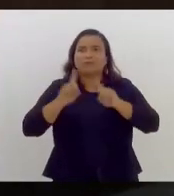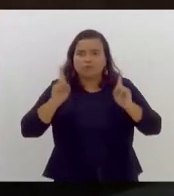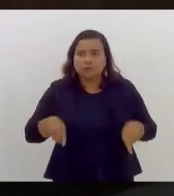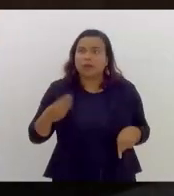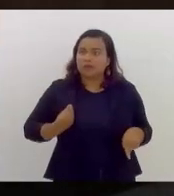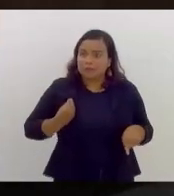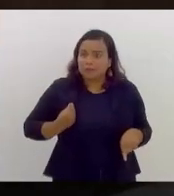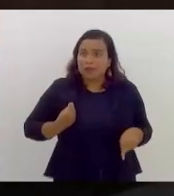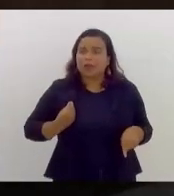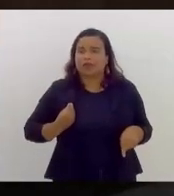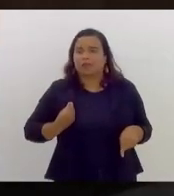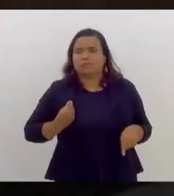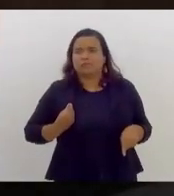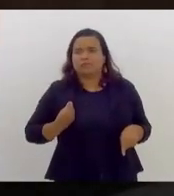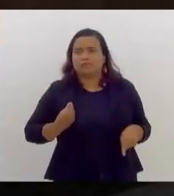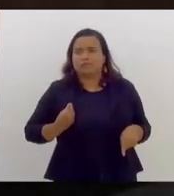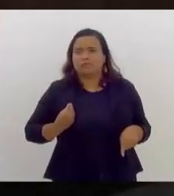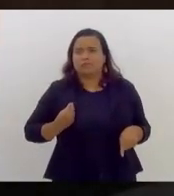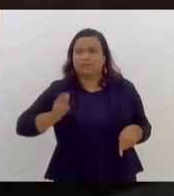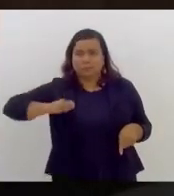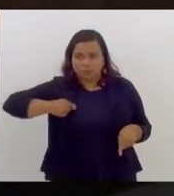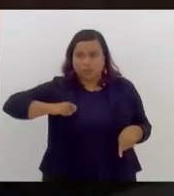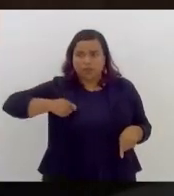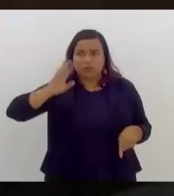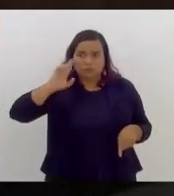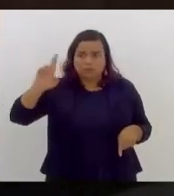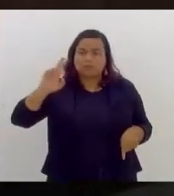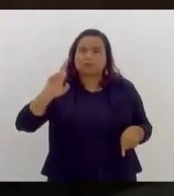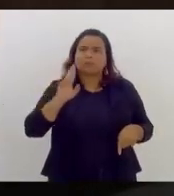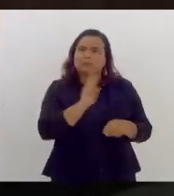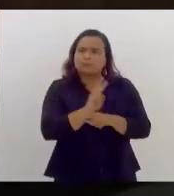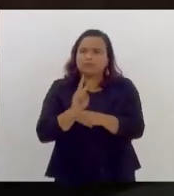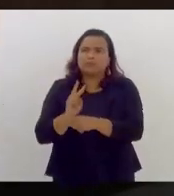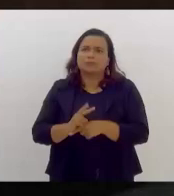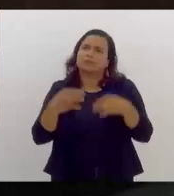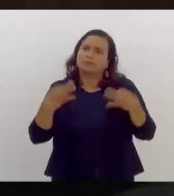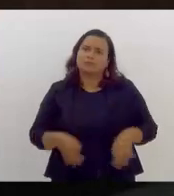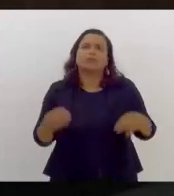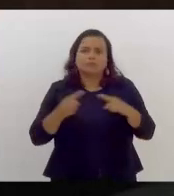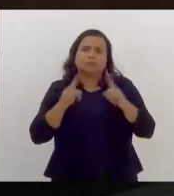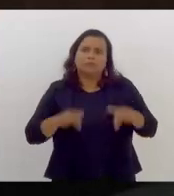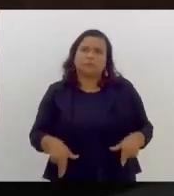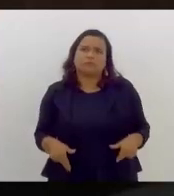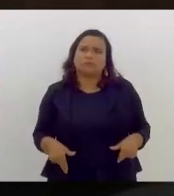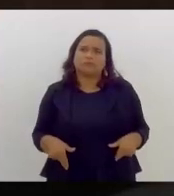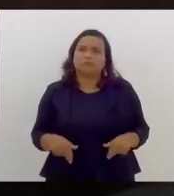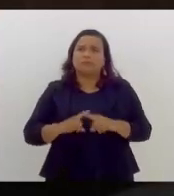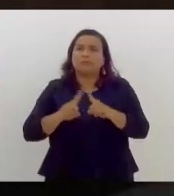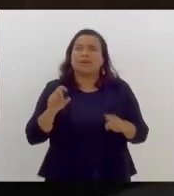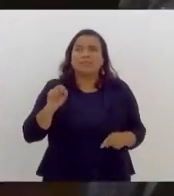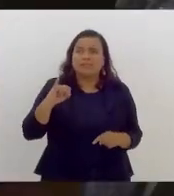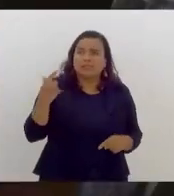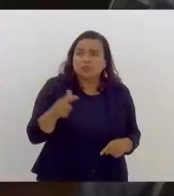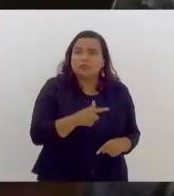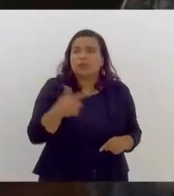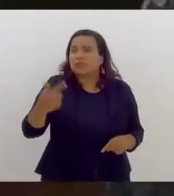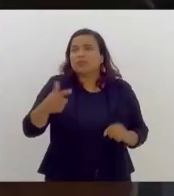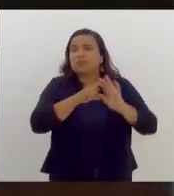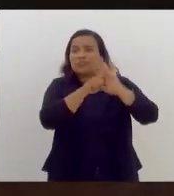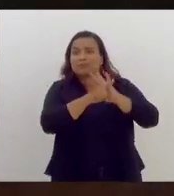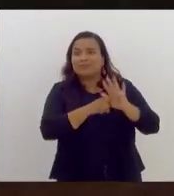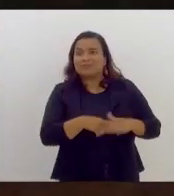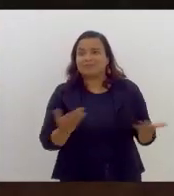lá como fiscais terão que fiscalizar. Dessa forma, não tem como. Mas se não tiver, não vai ter inspeção,